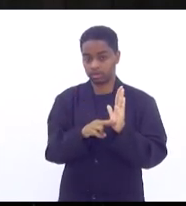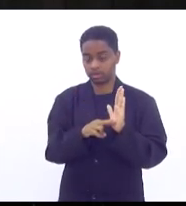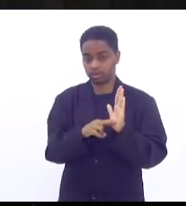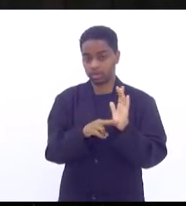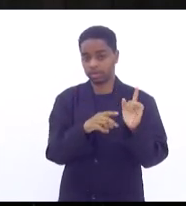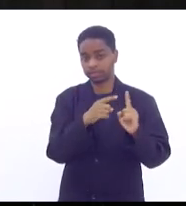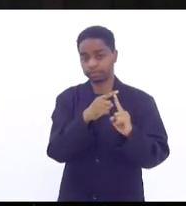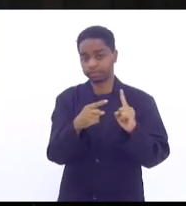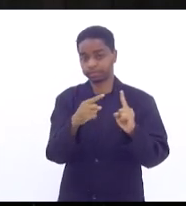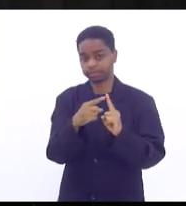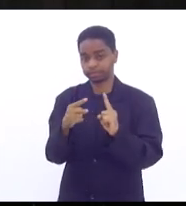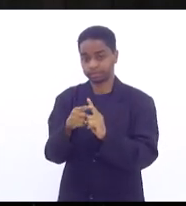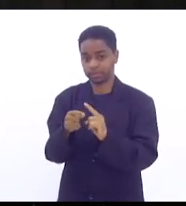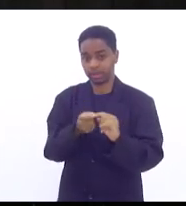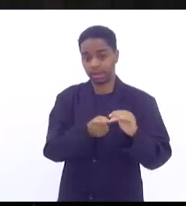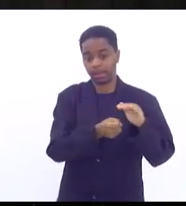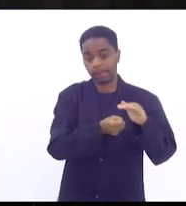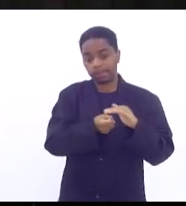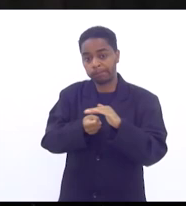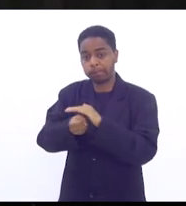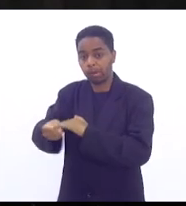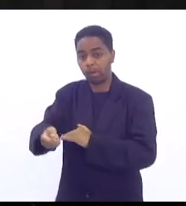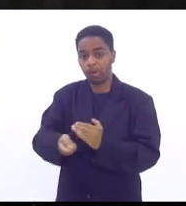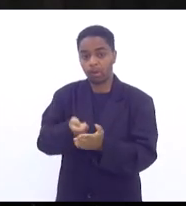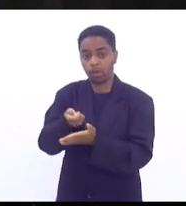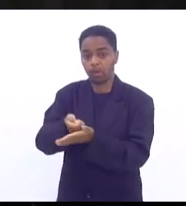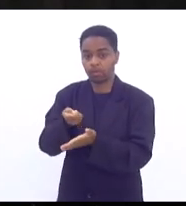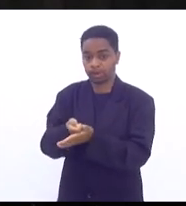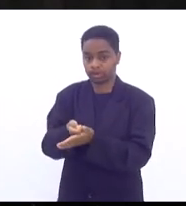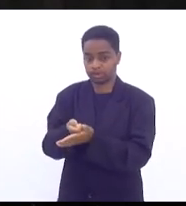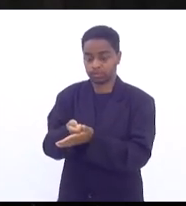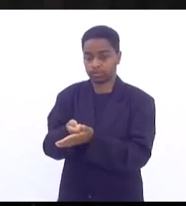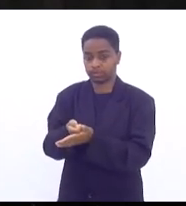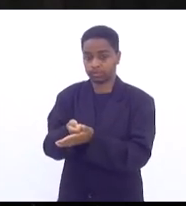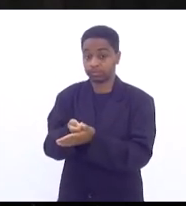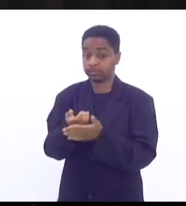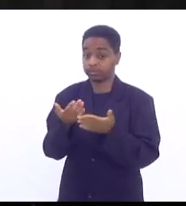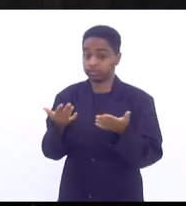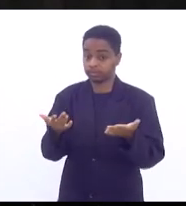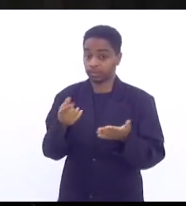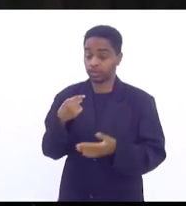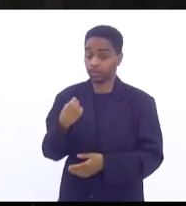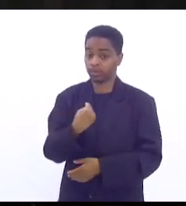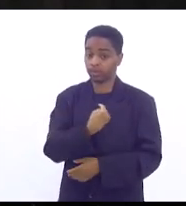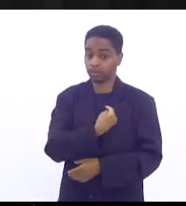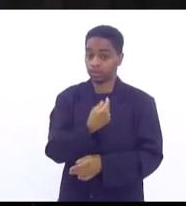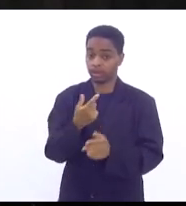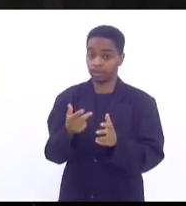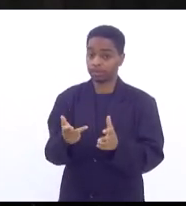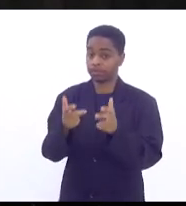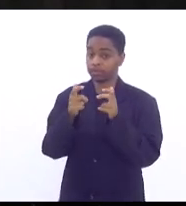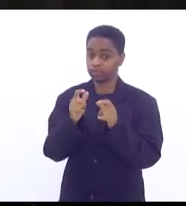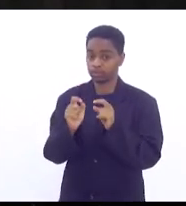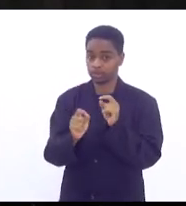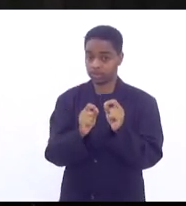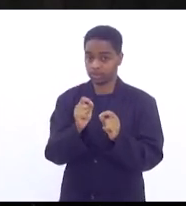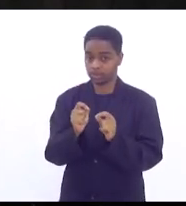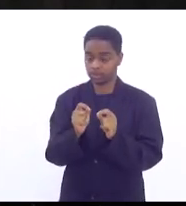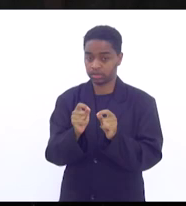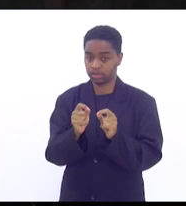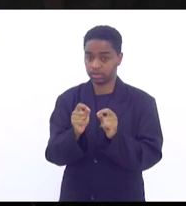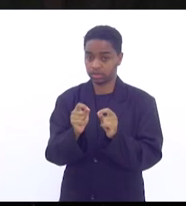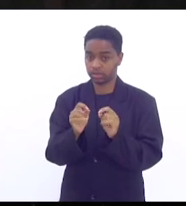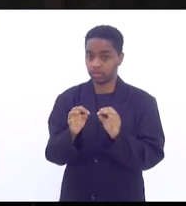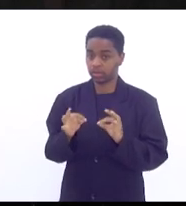restritivos à internação compulsória. Então, a gente observa que todas as